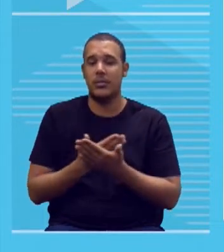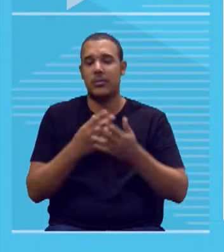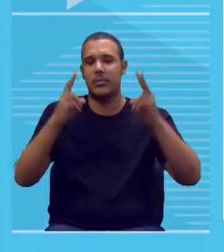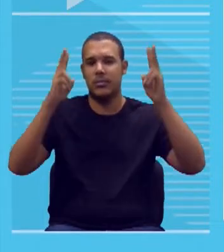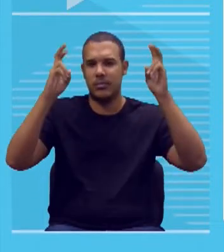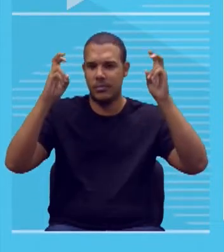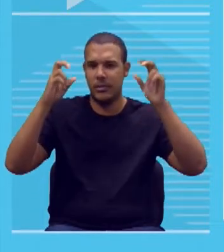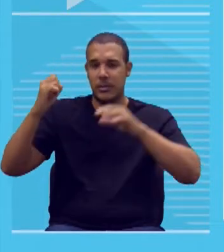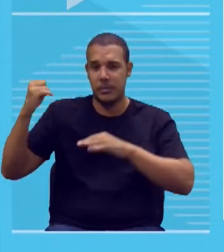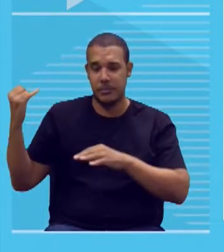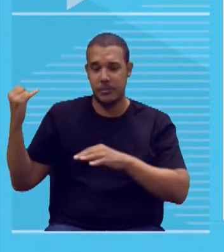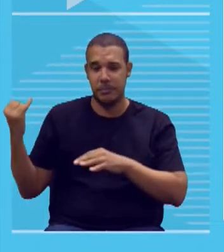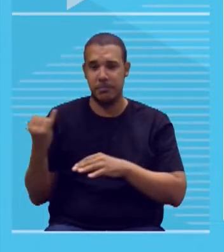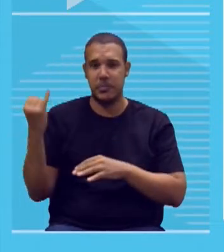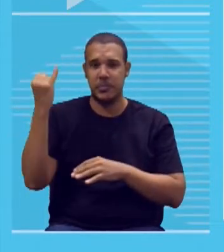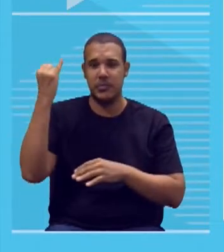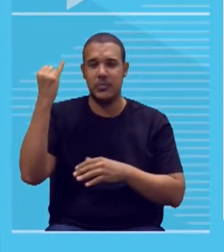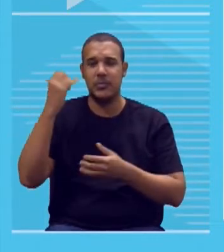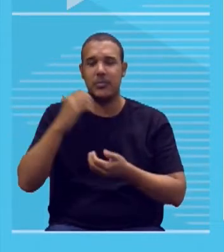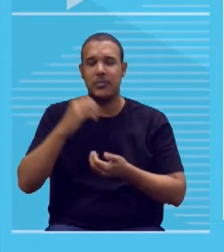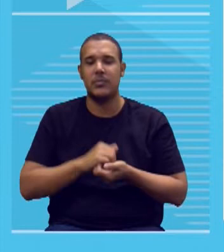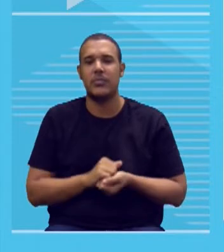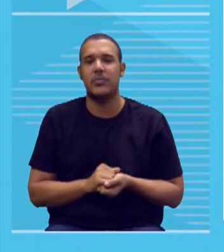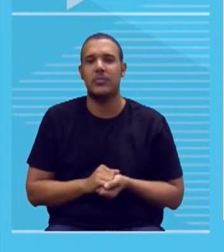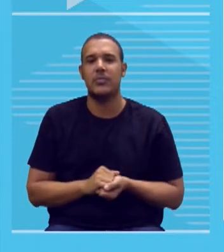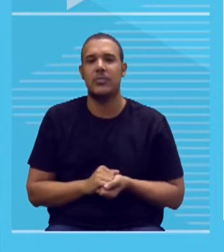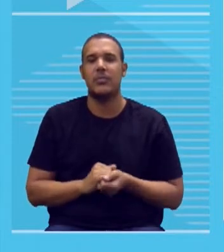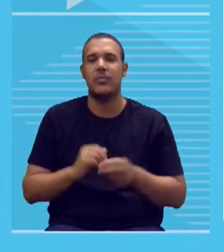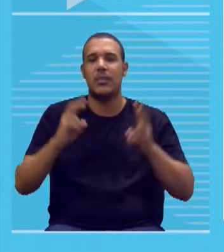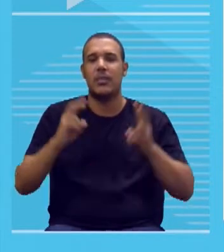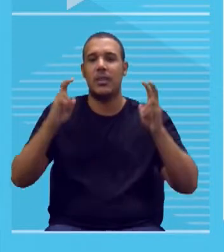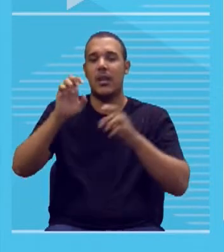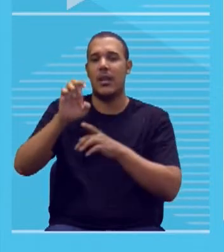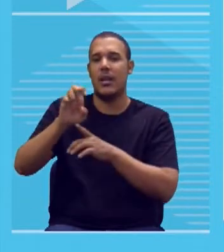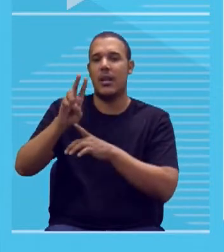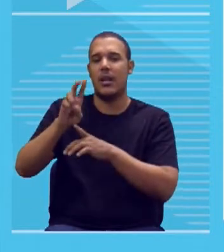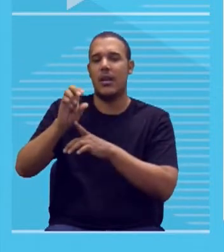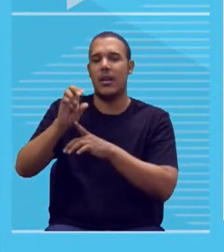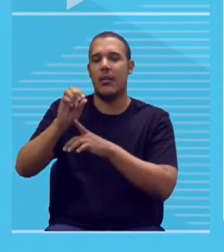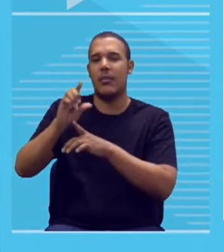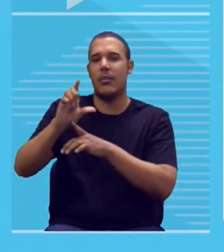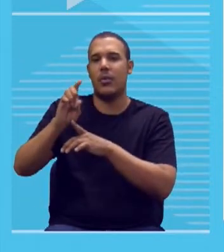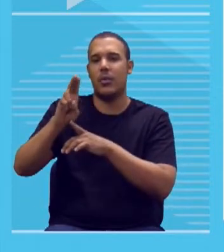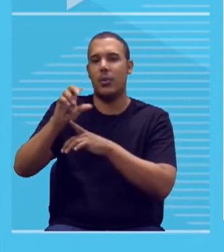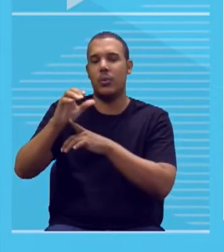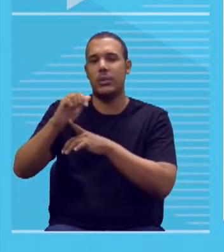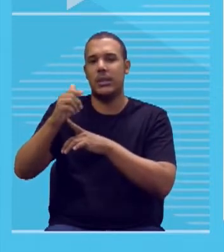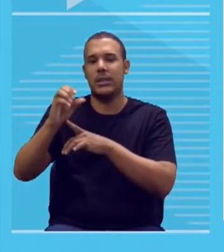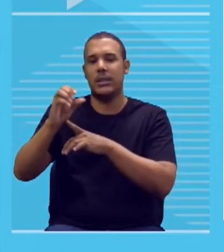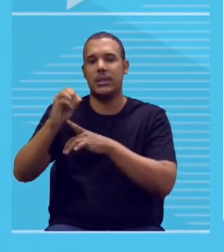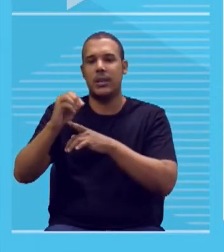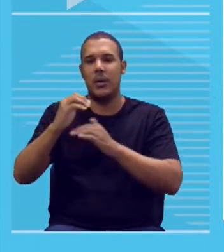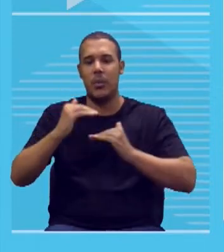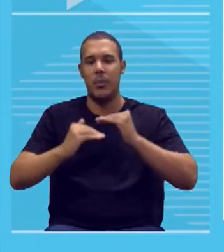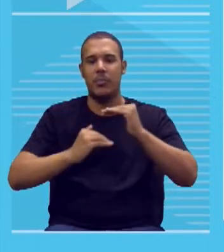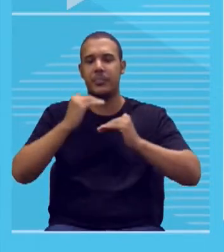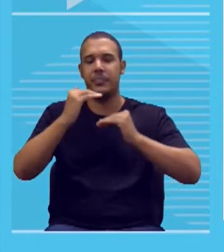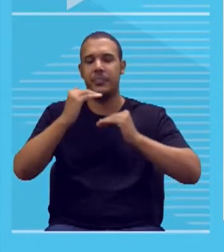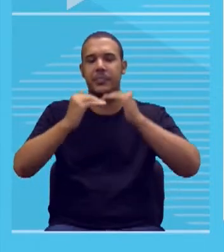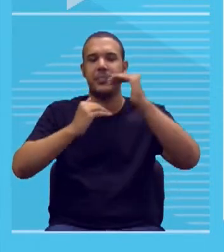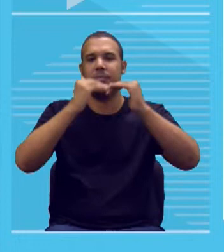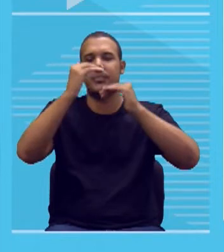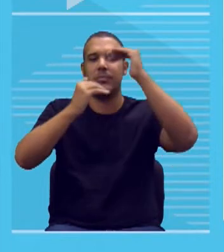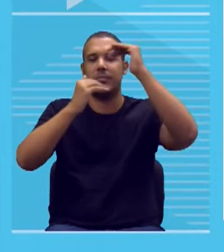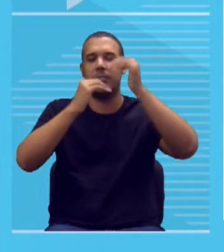muito importante que o assunto de evolução e não tá arriscando não sei